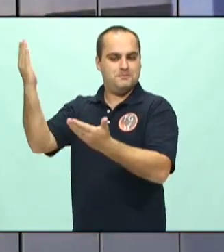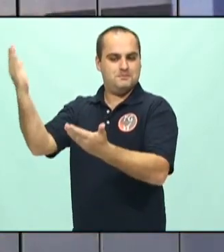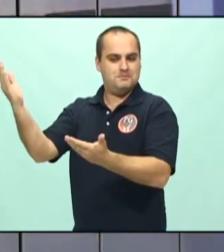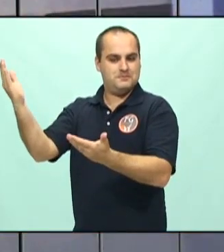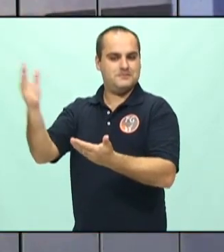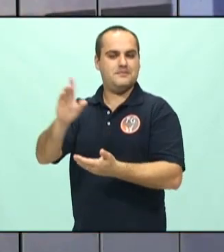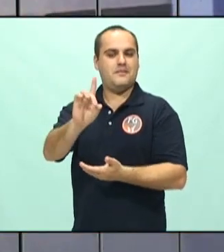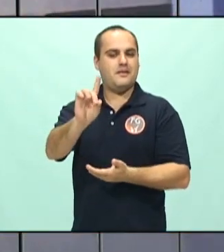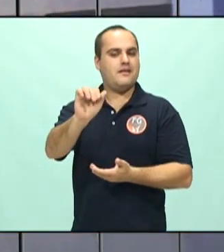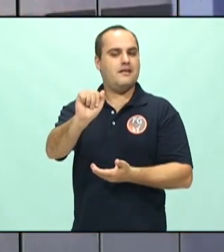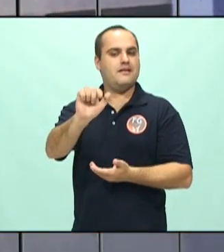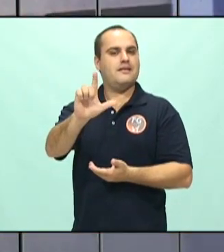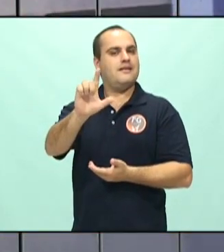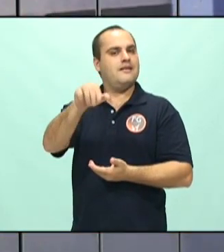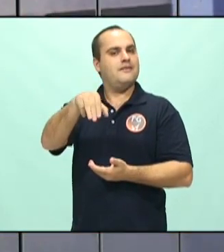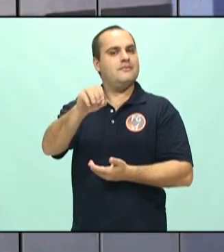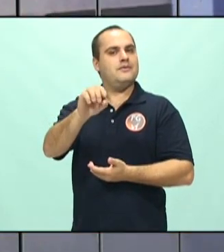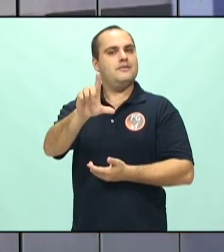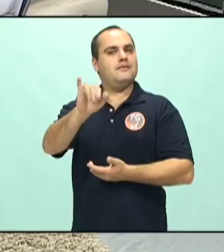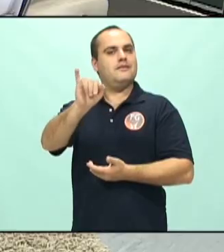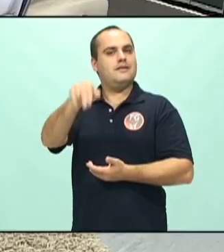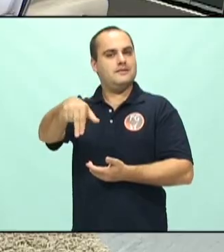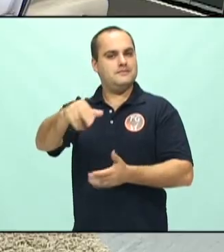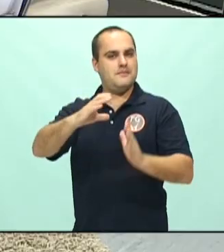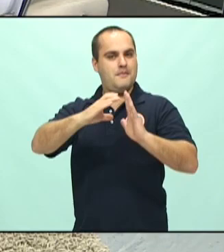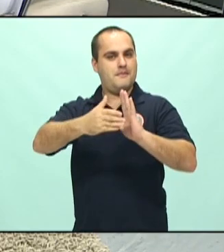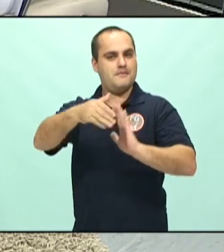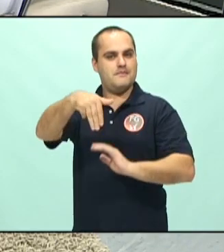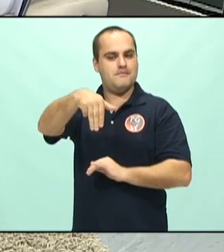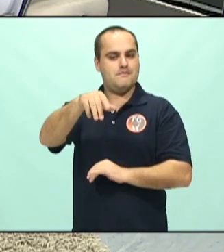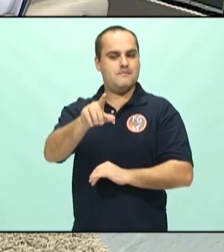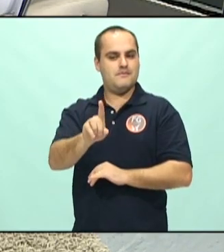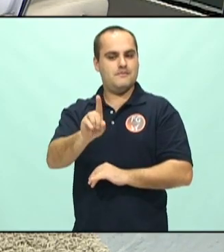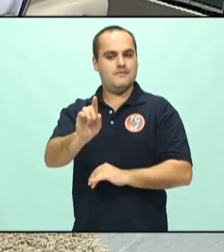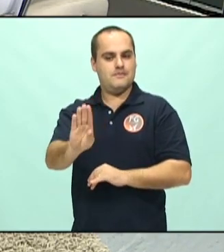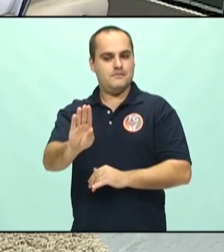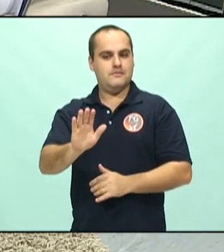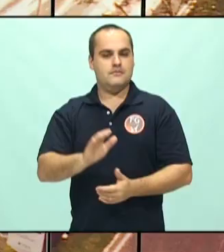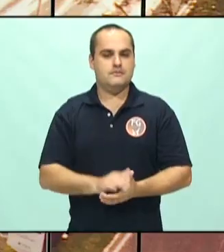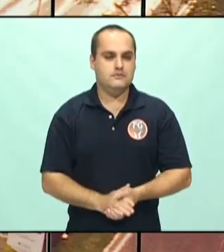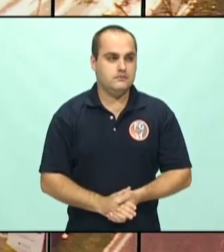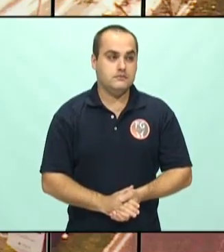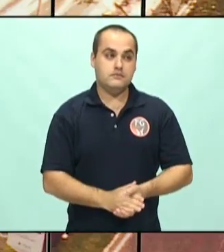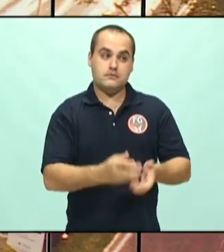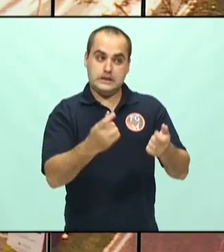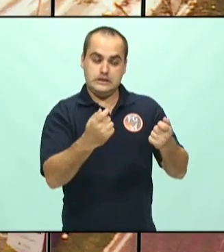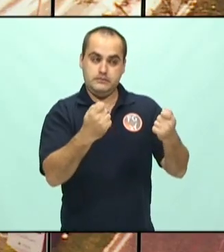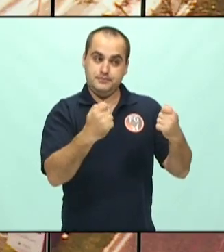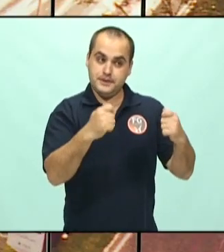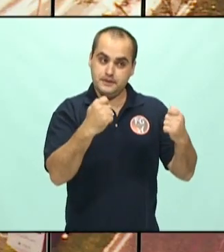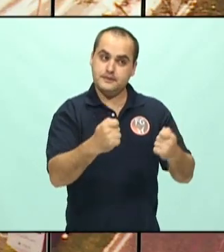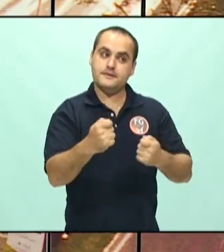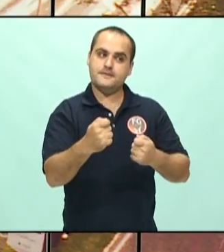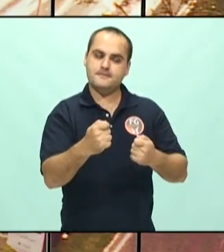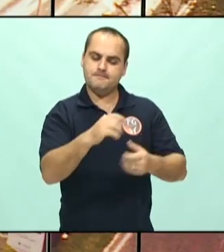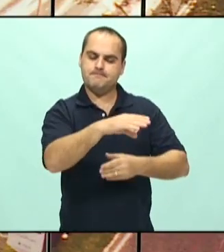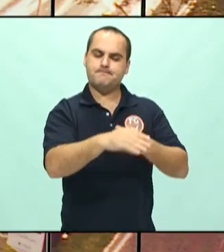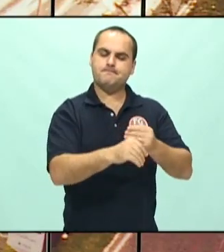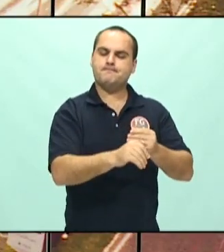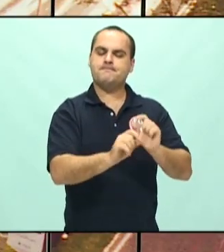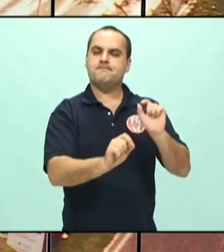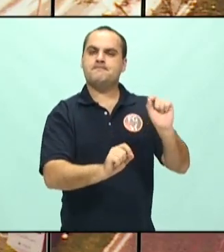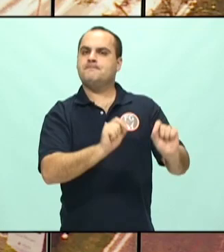dalmo limpo mbb tem que fazer uma ressalva que vereador que é